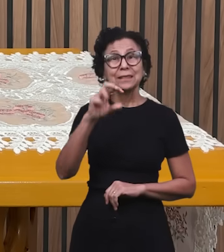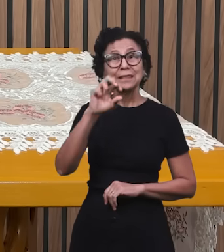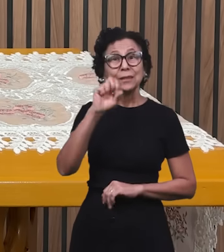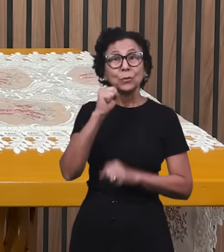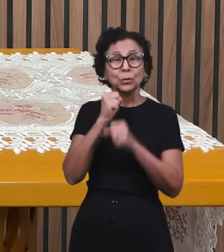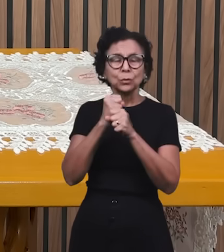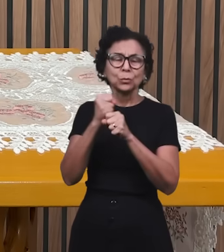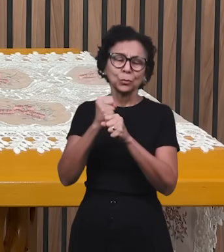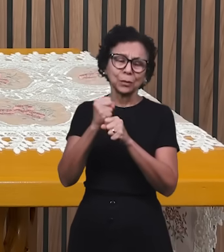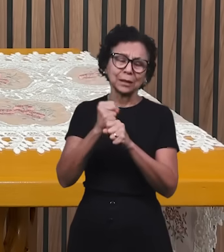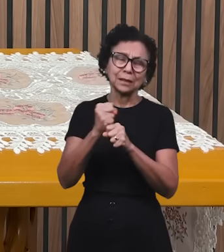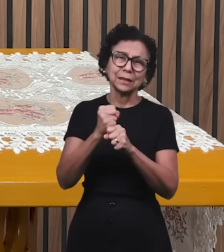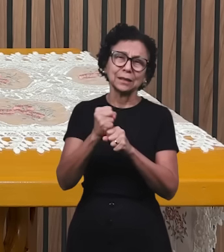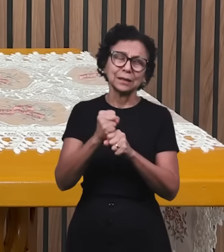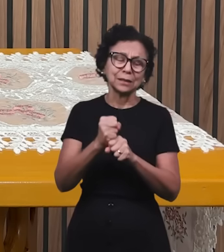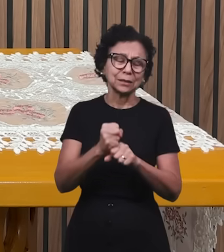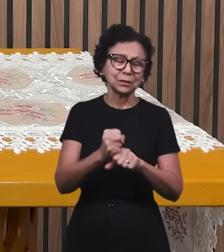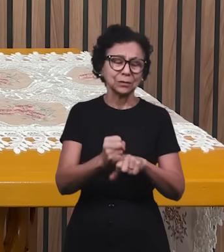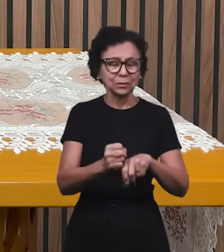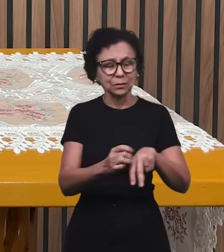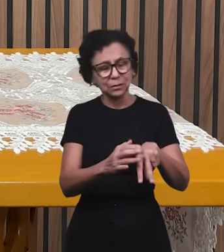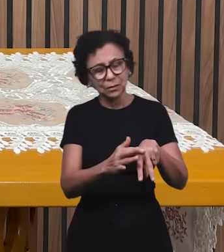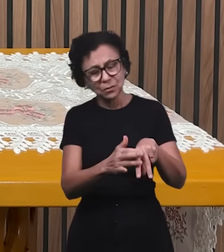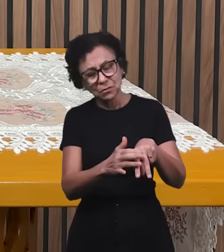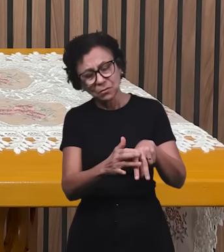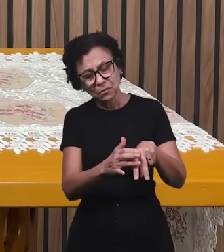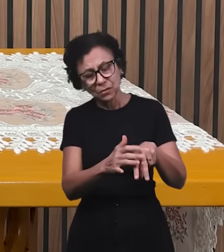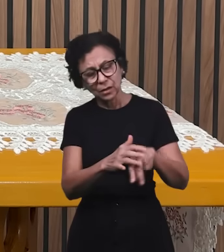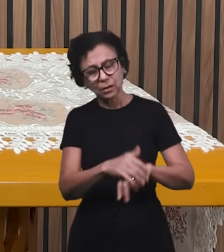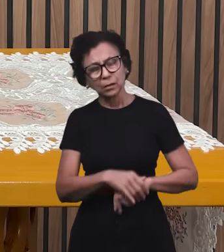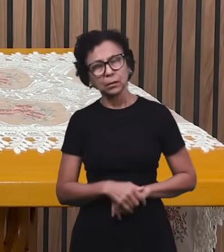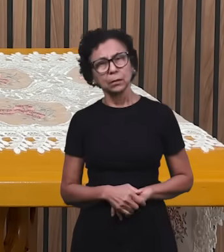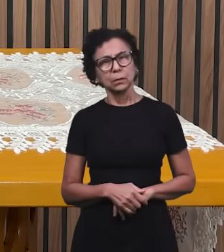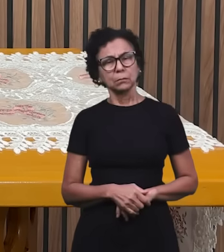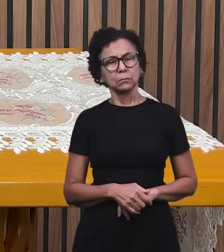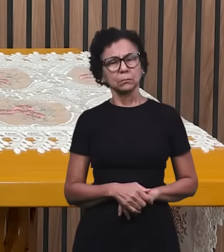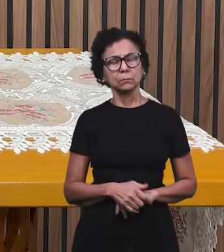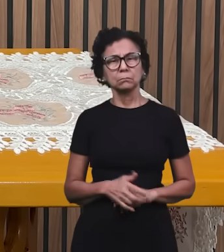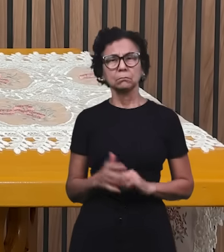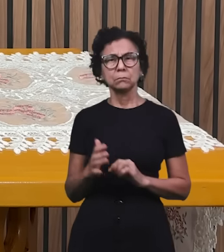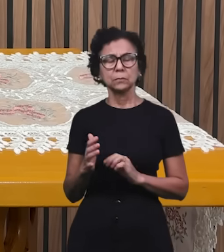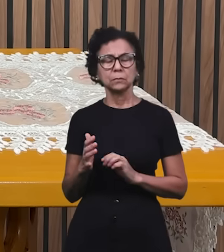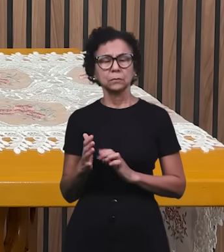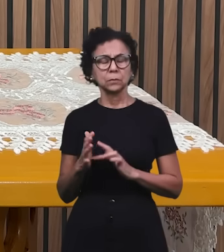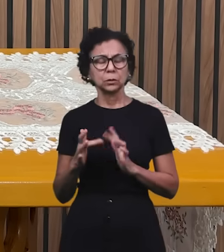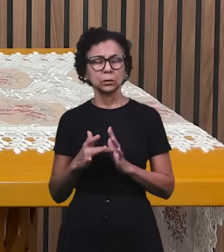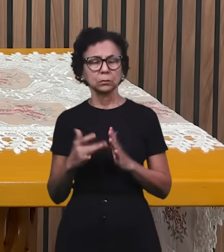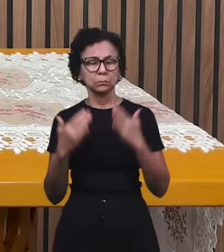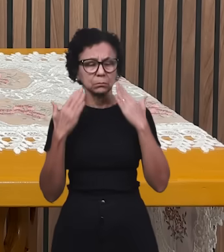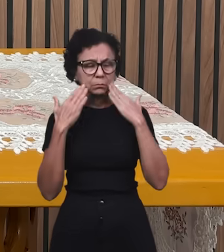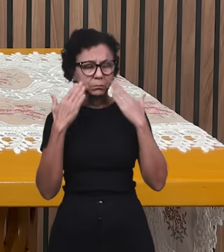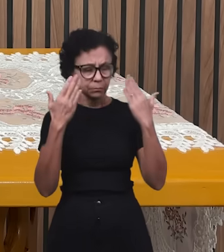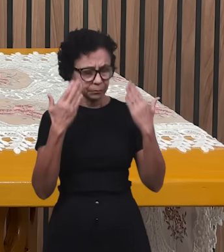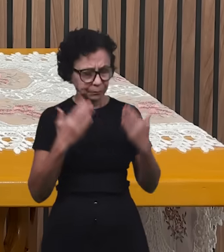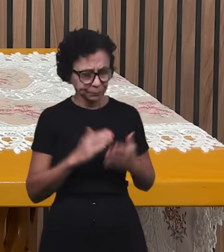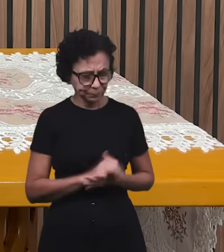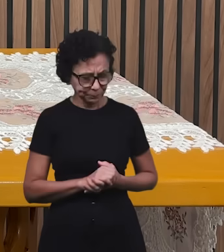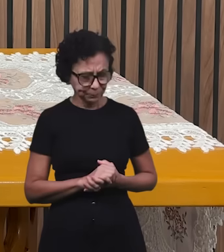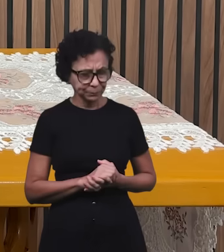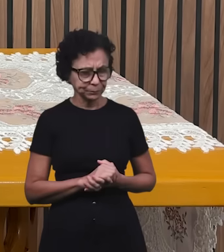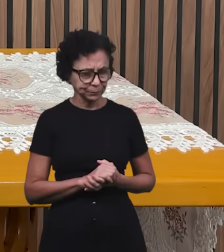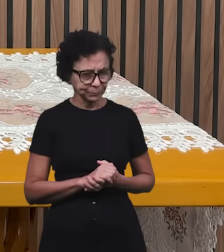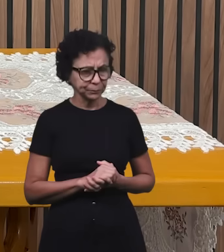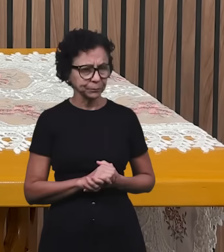ali enfermo e o Senhor Jesus se apresenta diante dele. Nós sabemos, meus